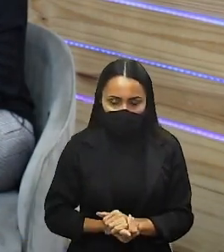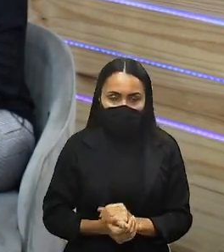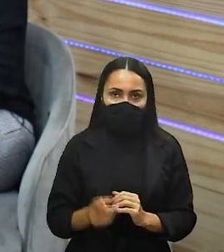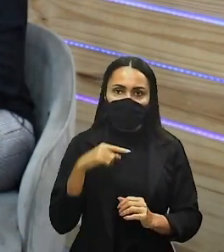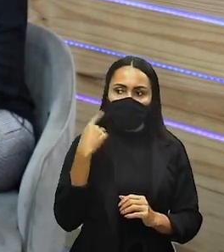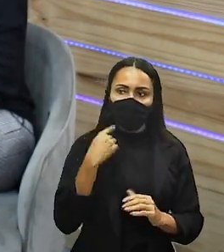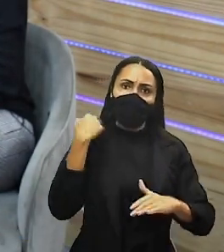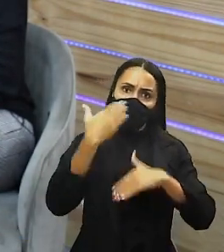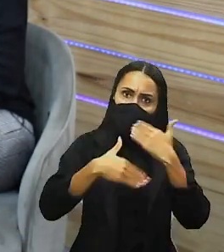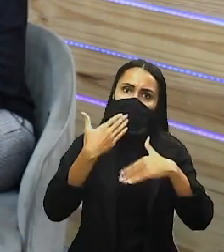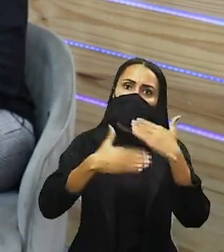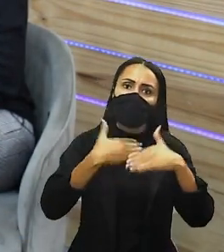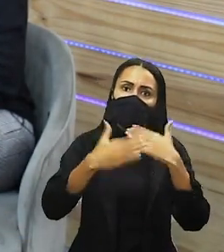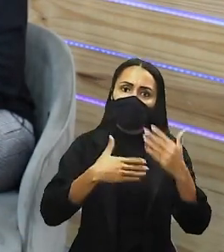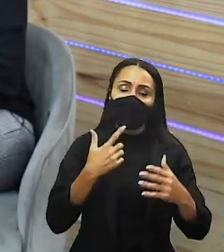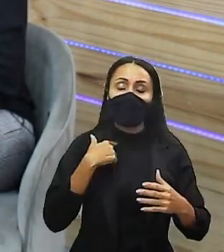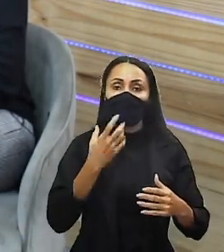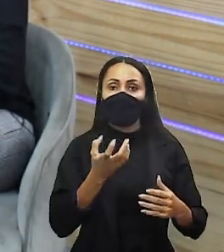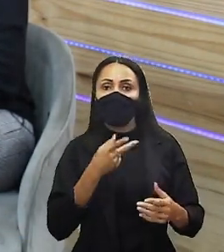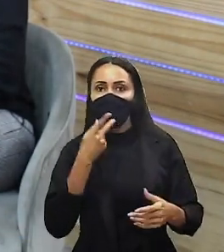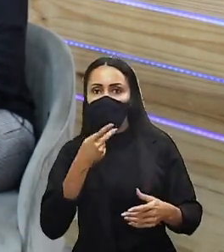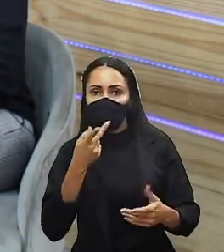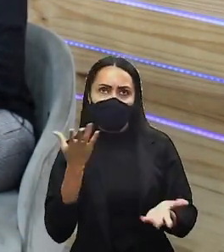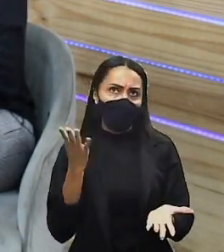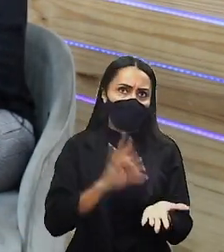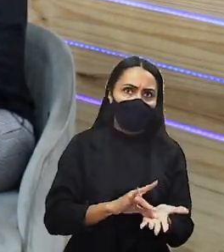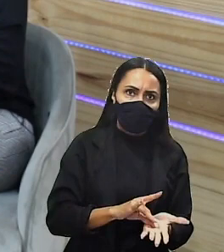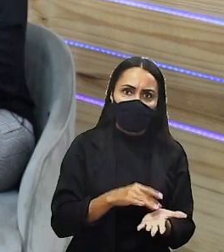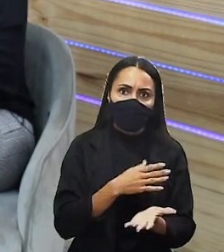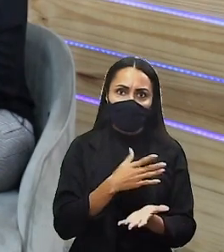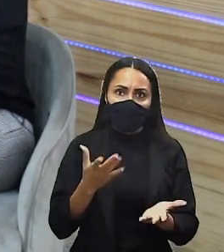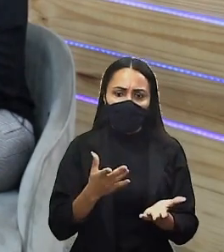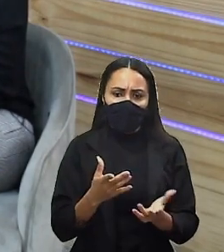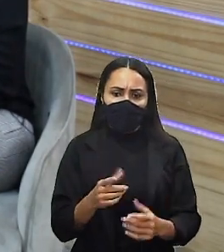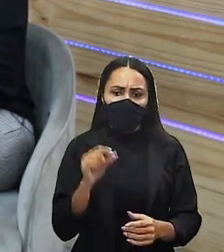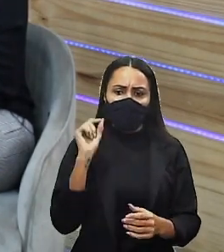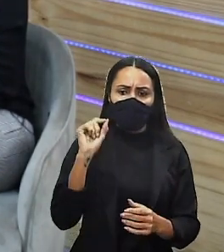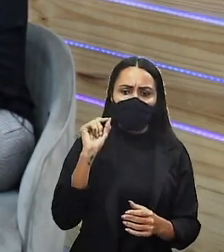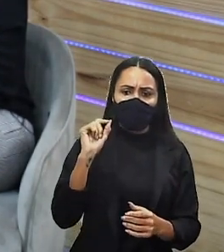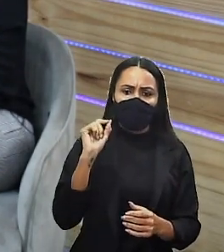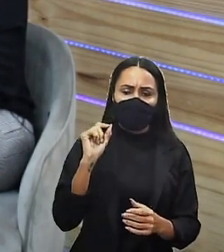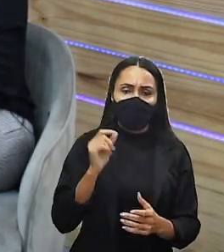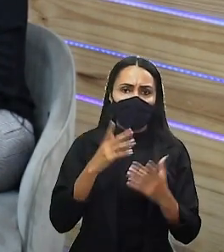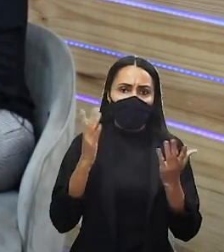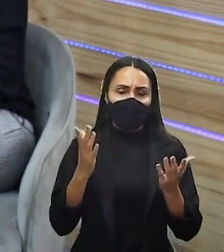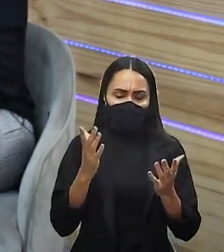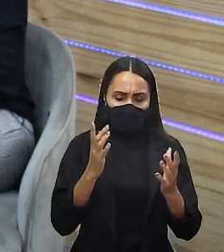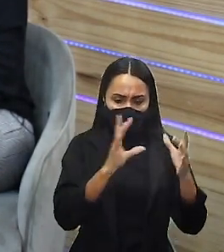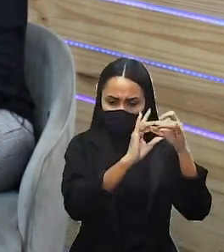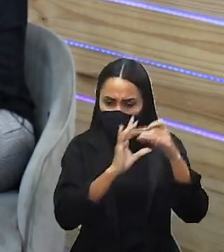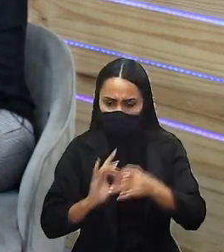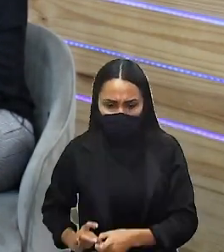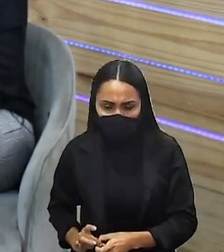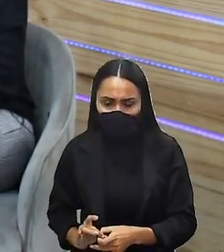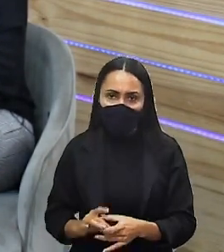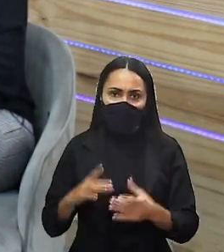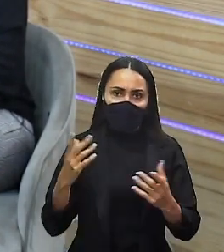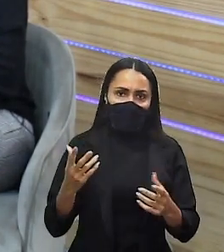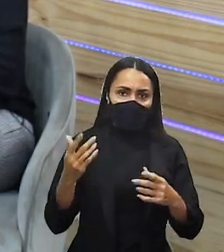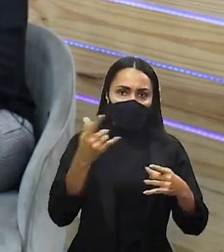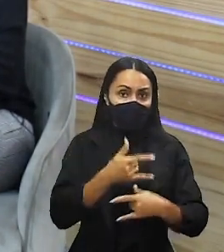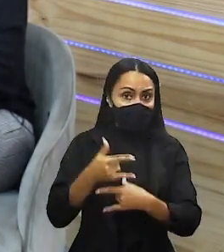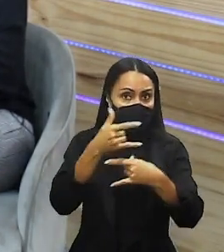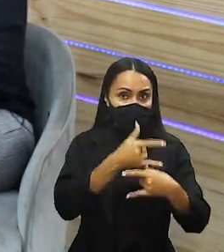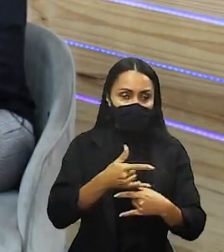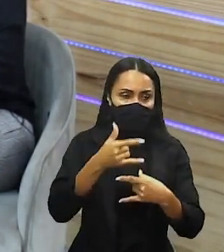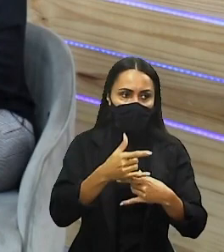vai avançando, né? Porque a gente quer falar efetivamente desse coqueiro. O que é o coqueiro nesse contexto da nossa live, né? A gente está falando,